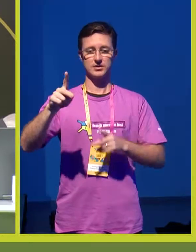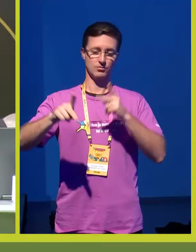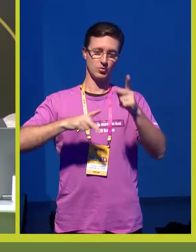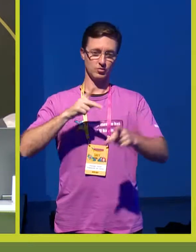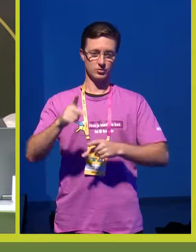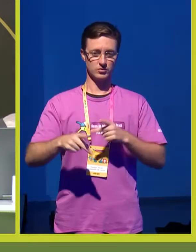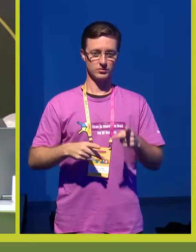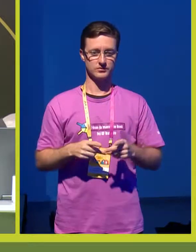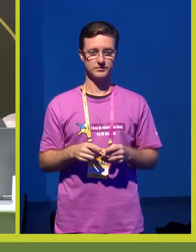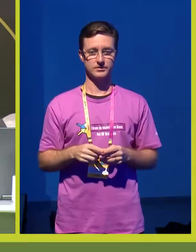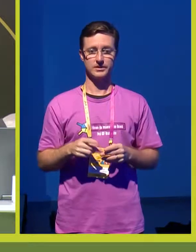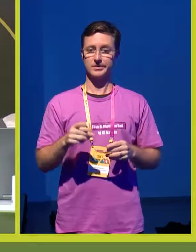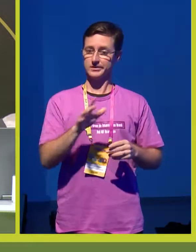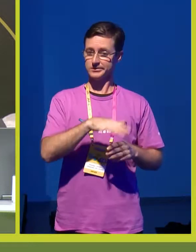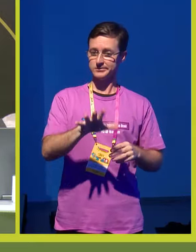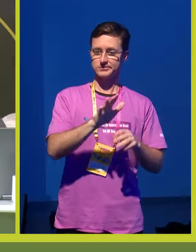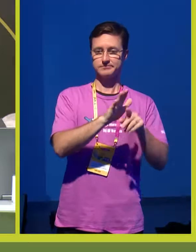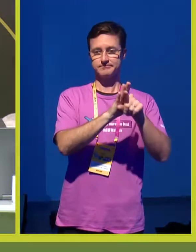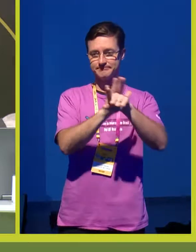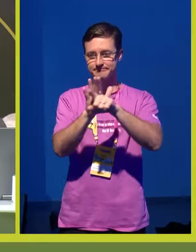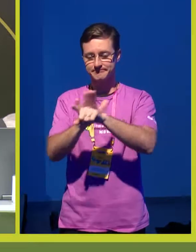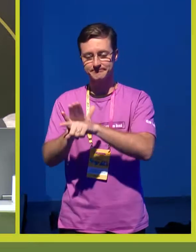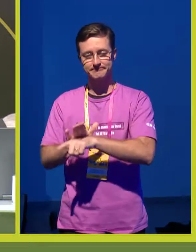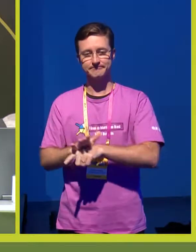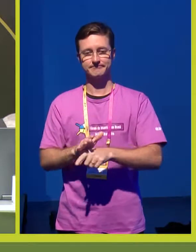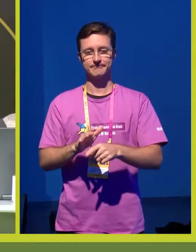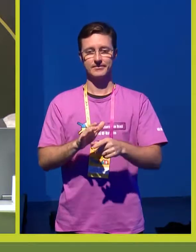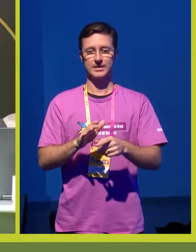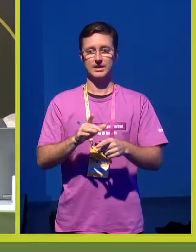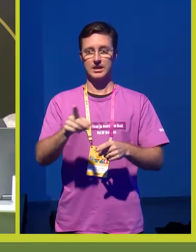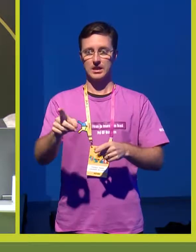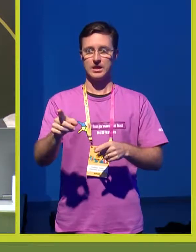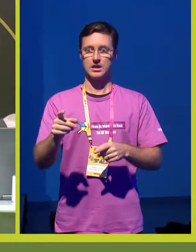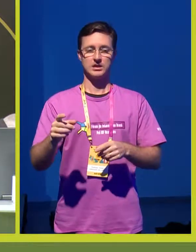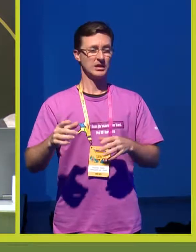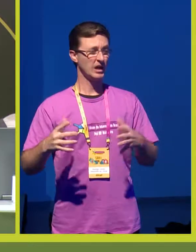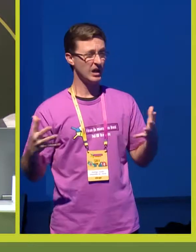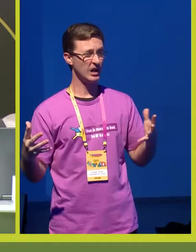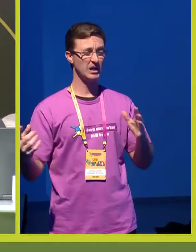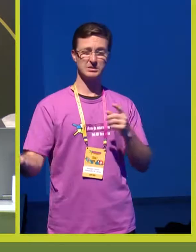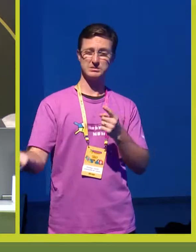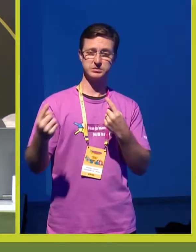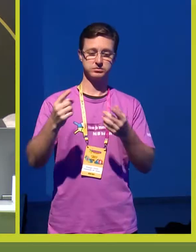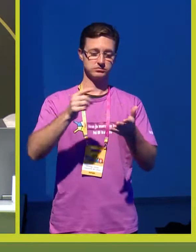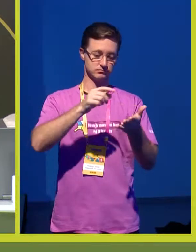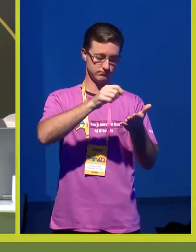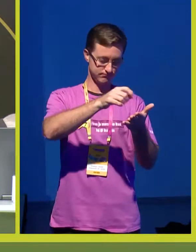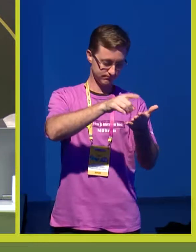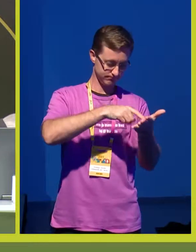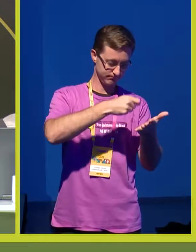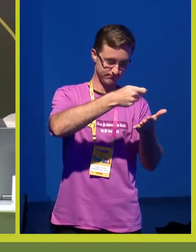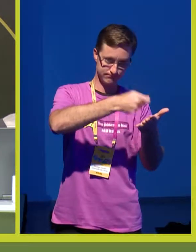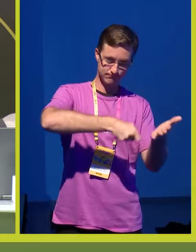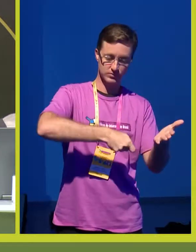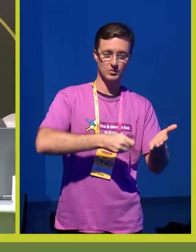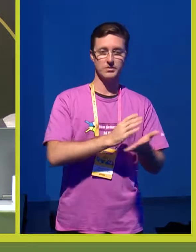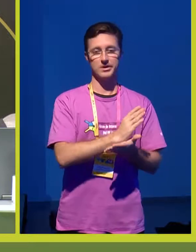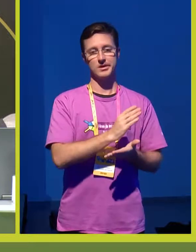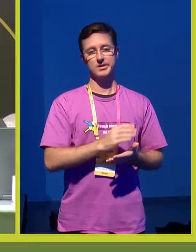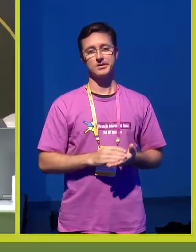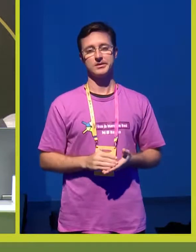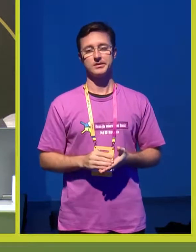policial, investiga também, formaliza a acusação e atua como fiscal da lei nos processos, e do